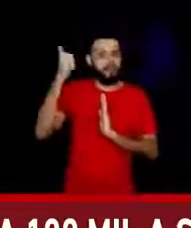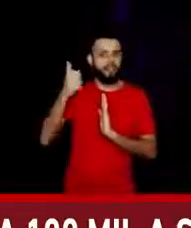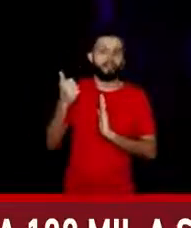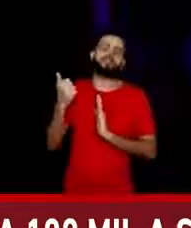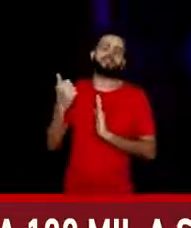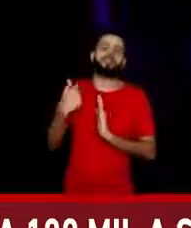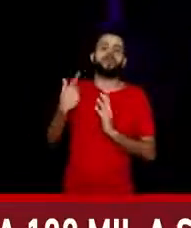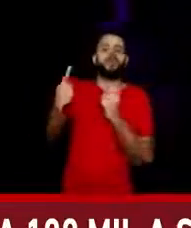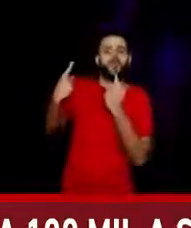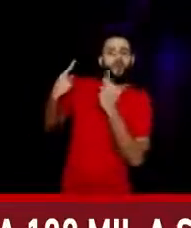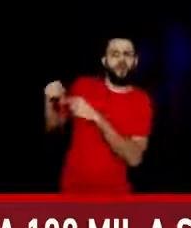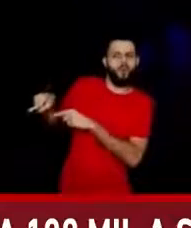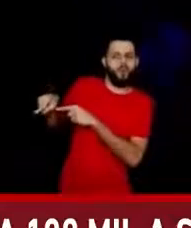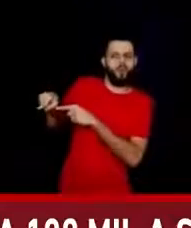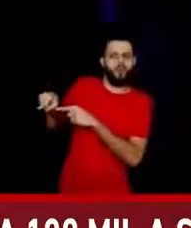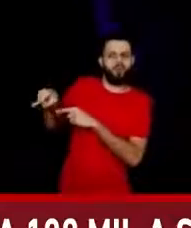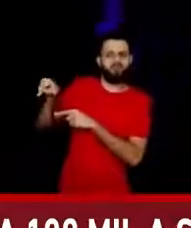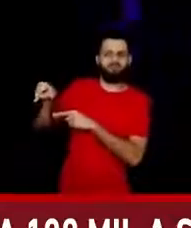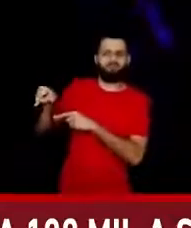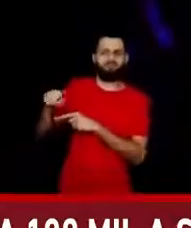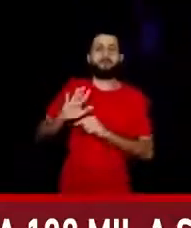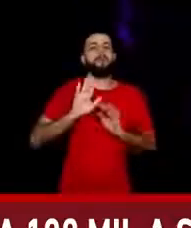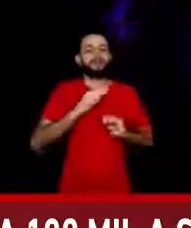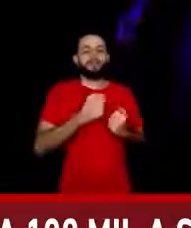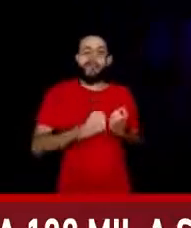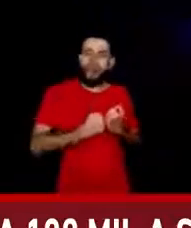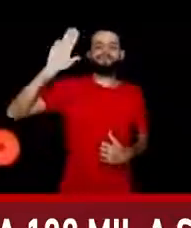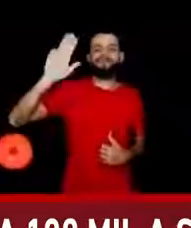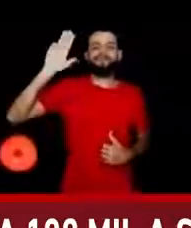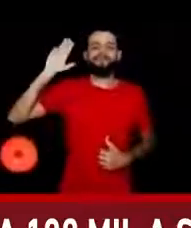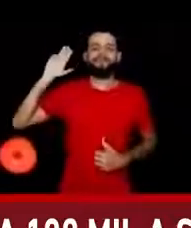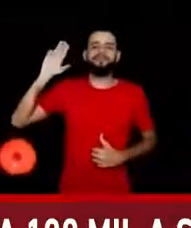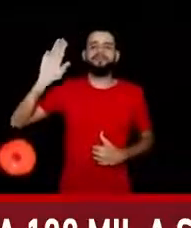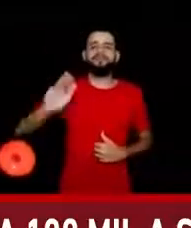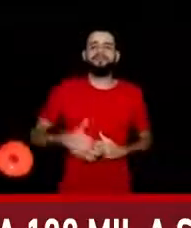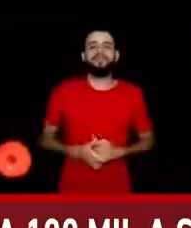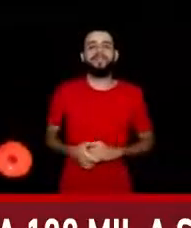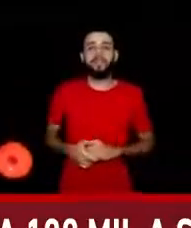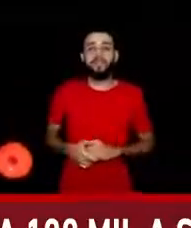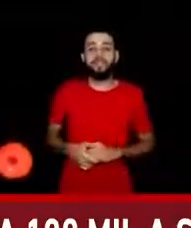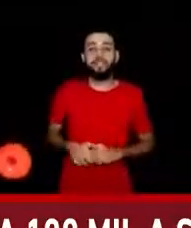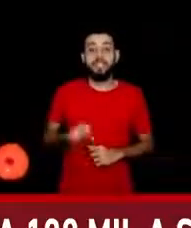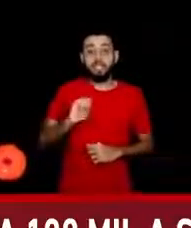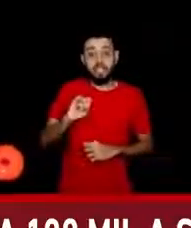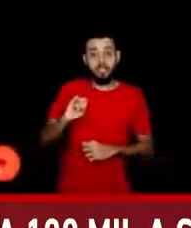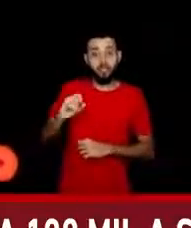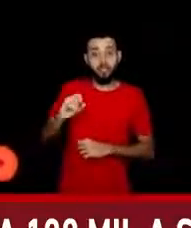quem eu acredito que seja fundamental para o Brasil. Por isso que eu estou aqui hoje. Quem não votar para Lula vai